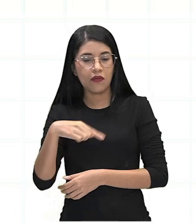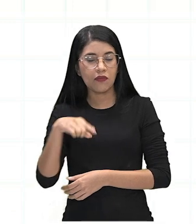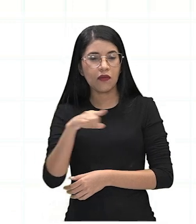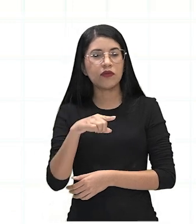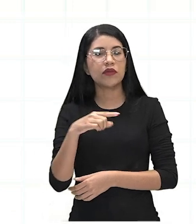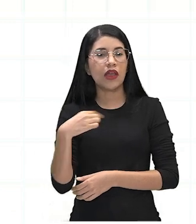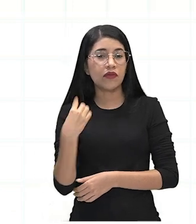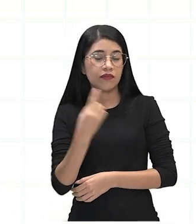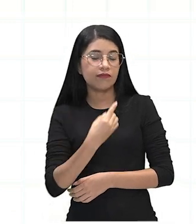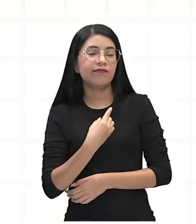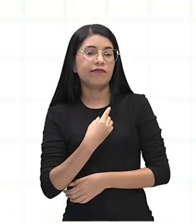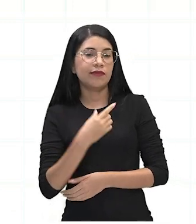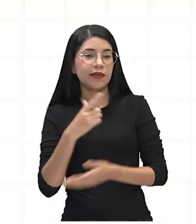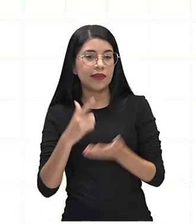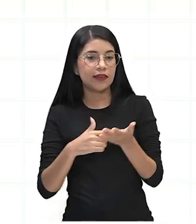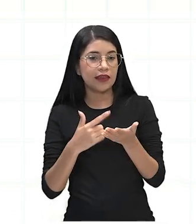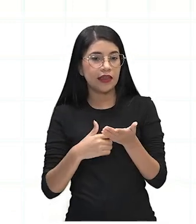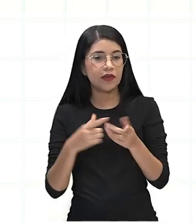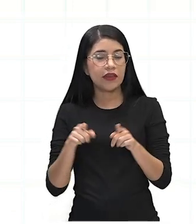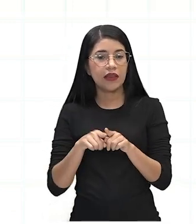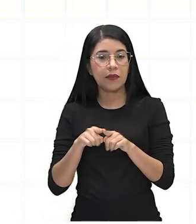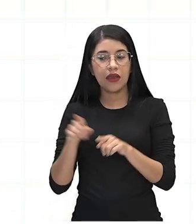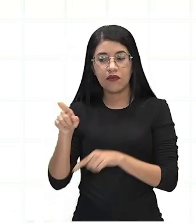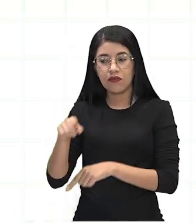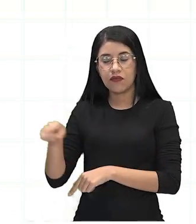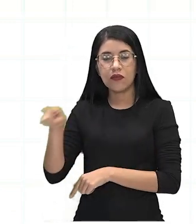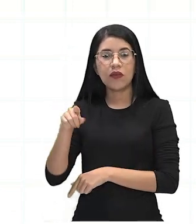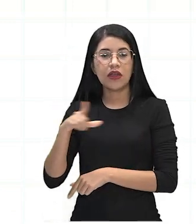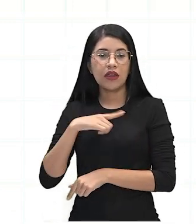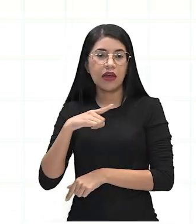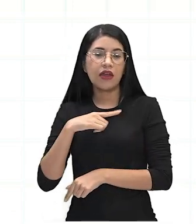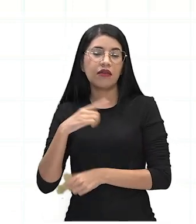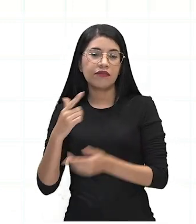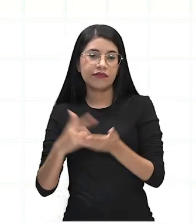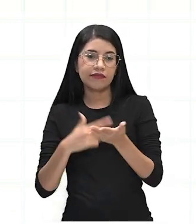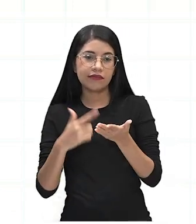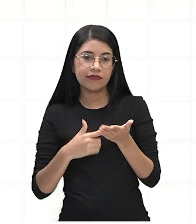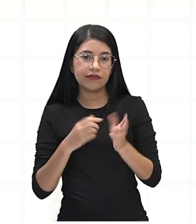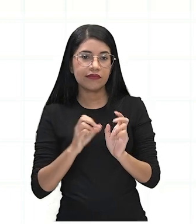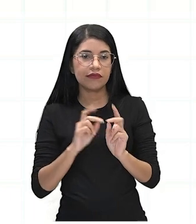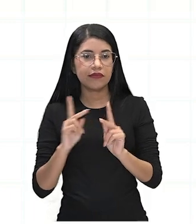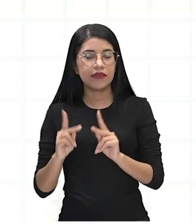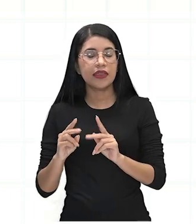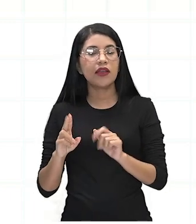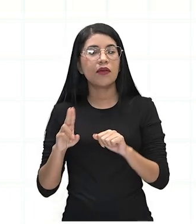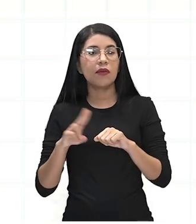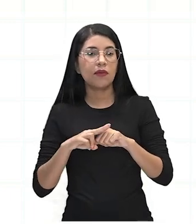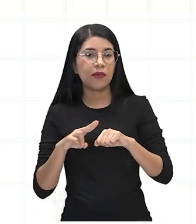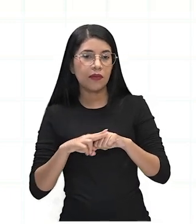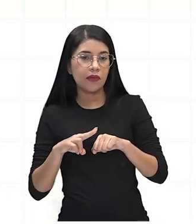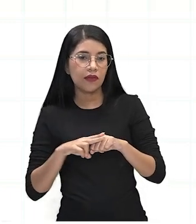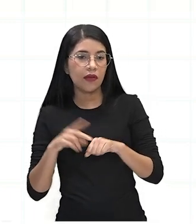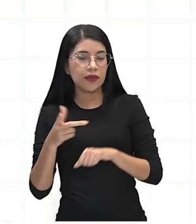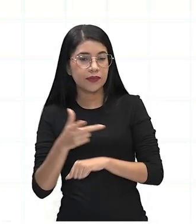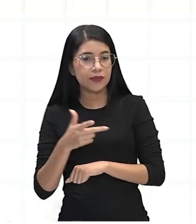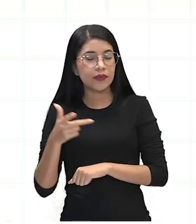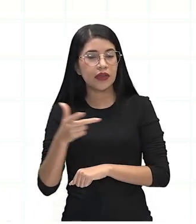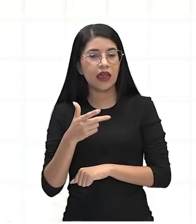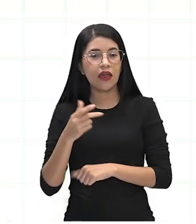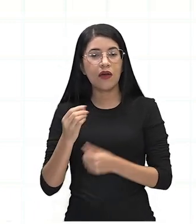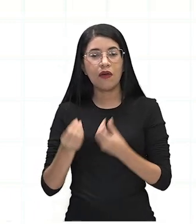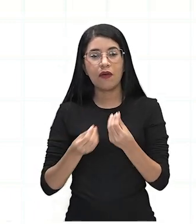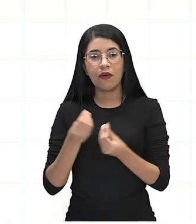vocês têm livros. Alright? Então, pronomes aqui do caso reto, como eles